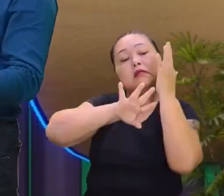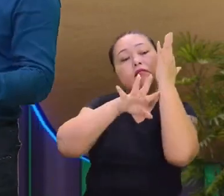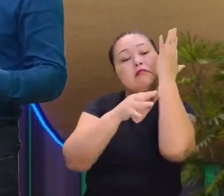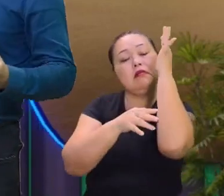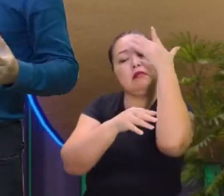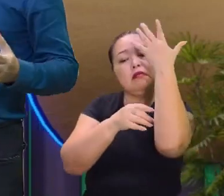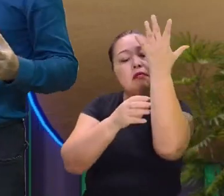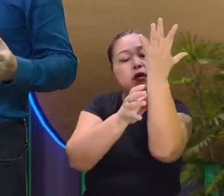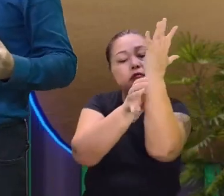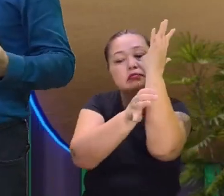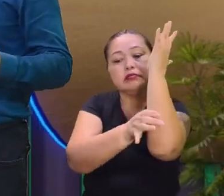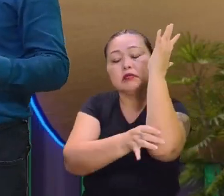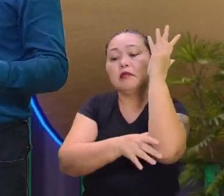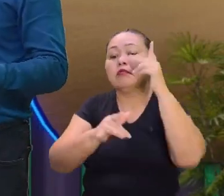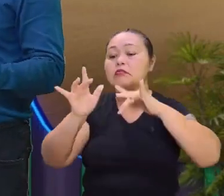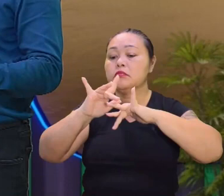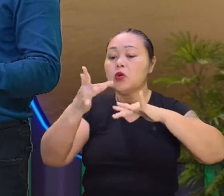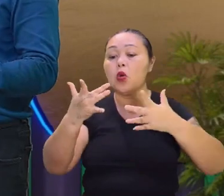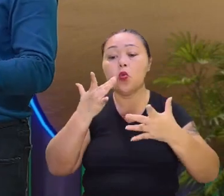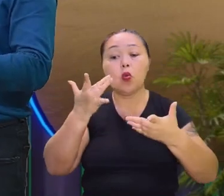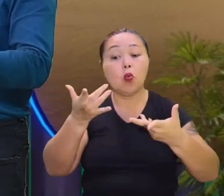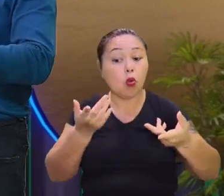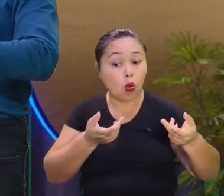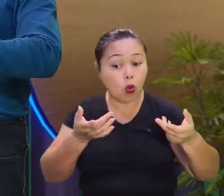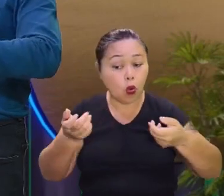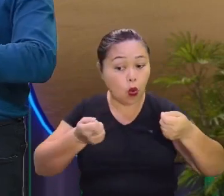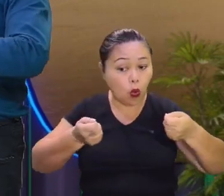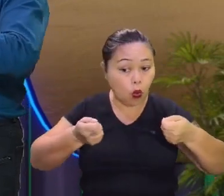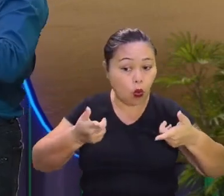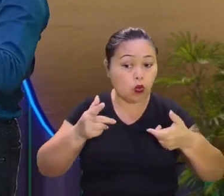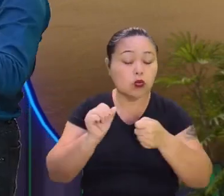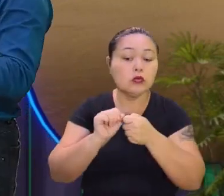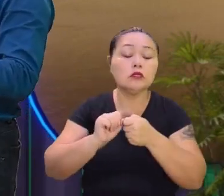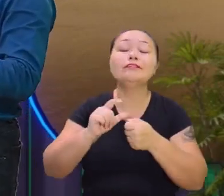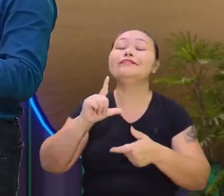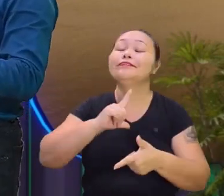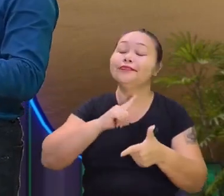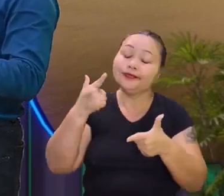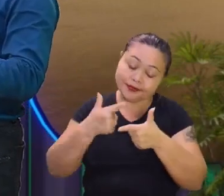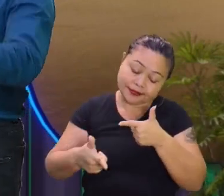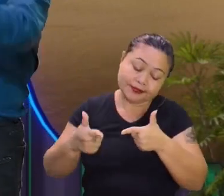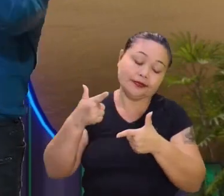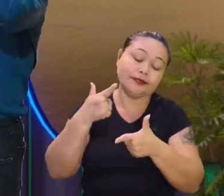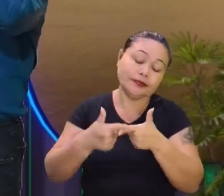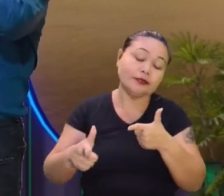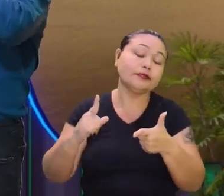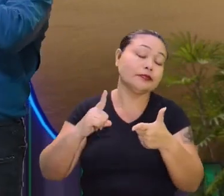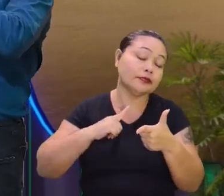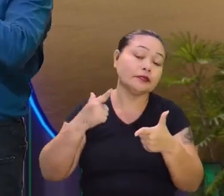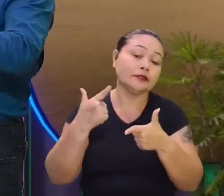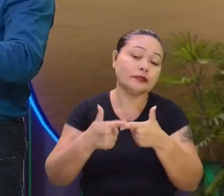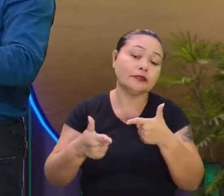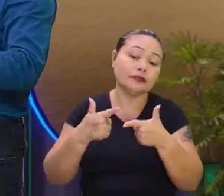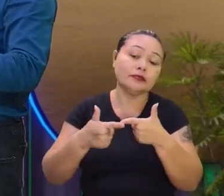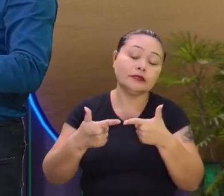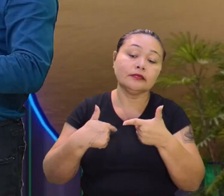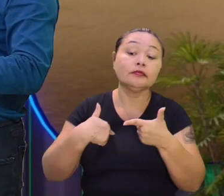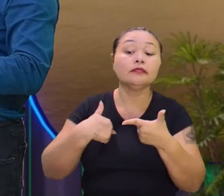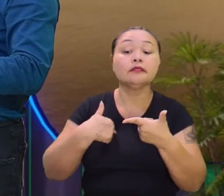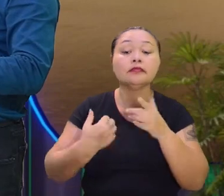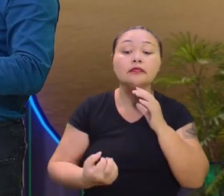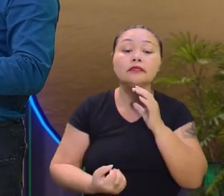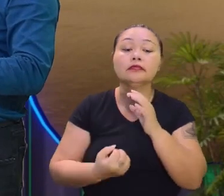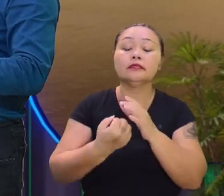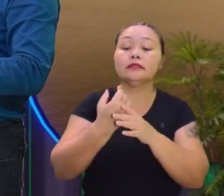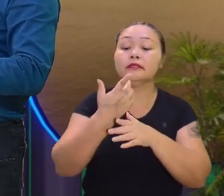madeira, retiram minérios como ouro. Então, isso tem problema. Para isso, criou-se uma